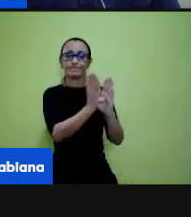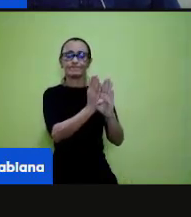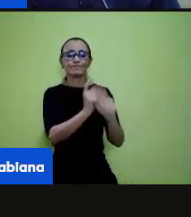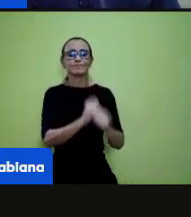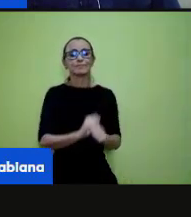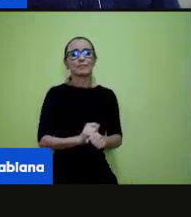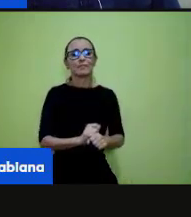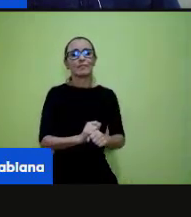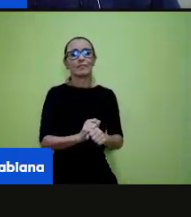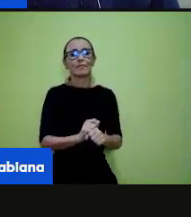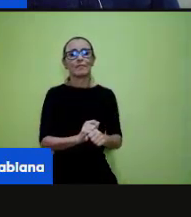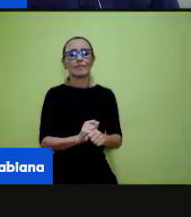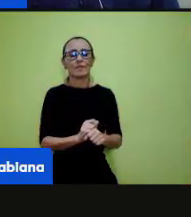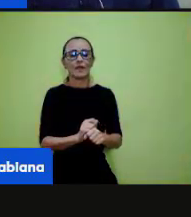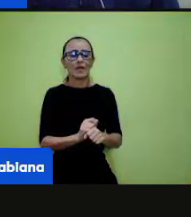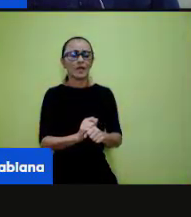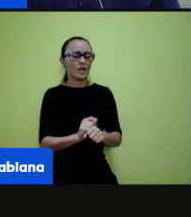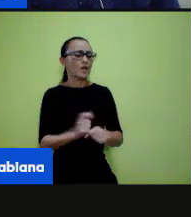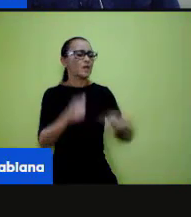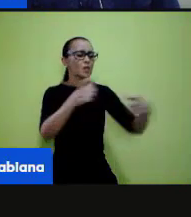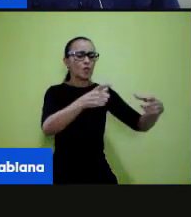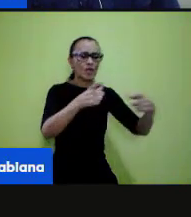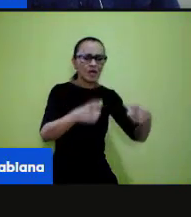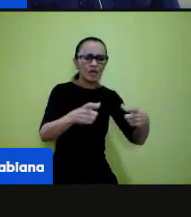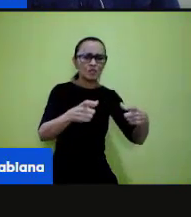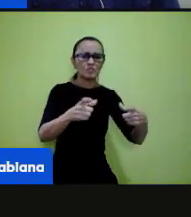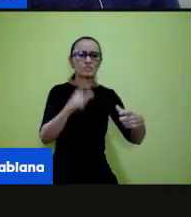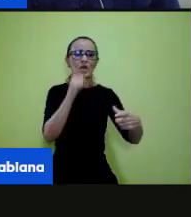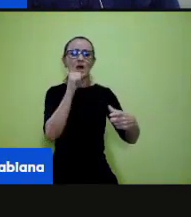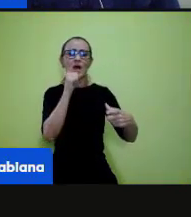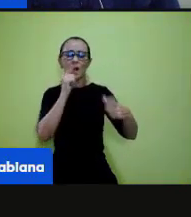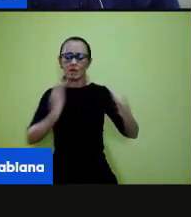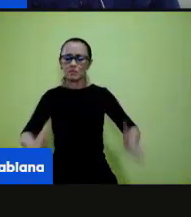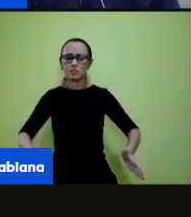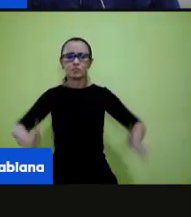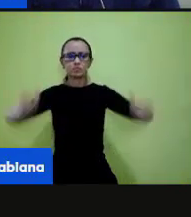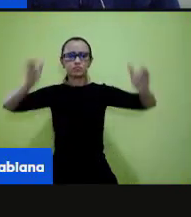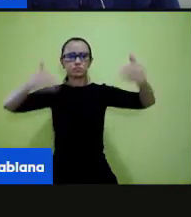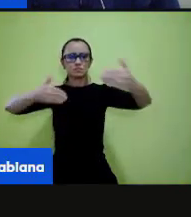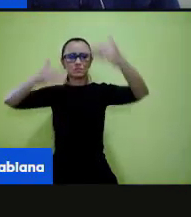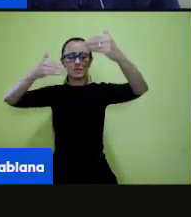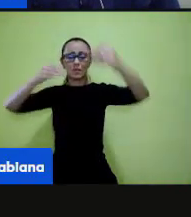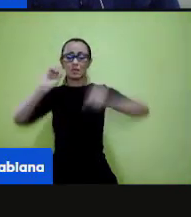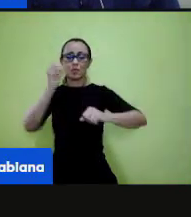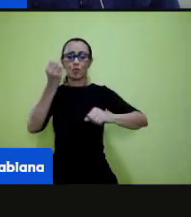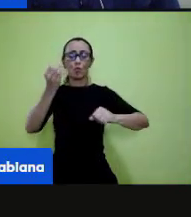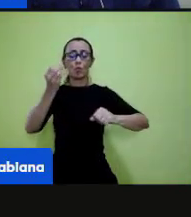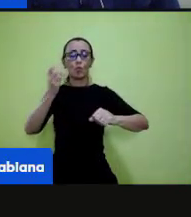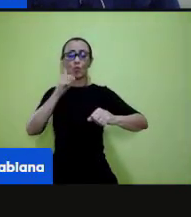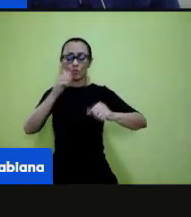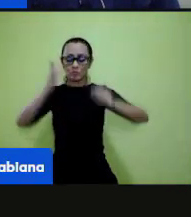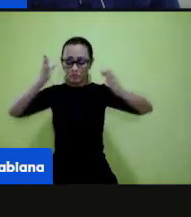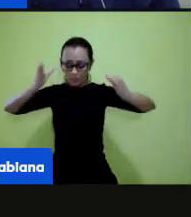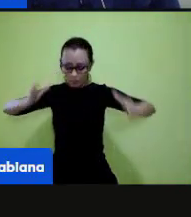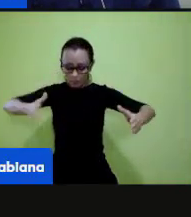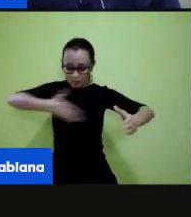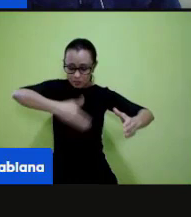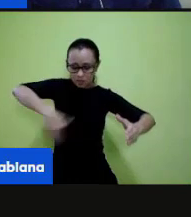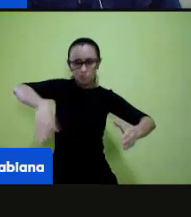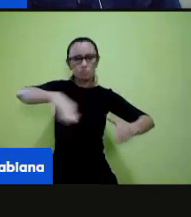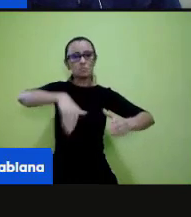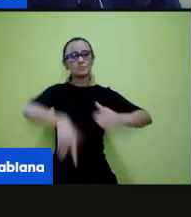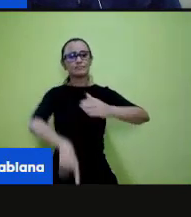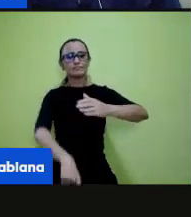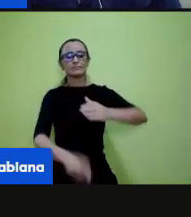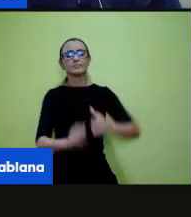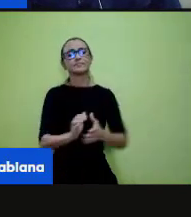Locais, recipientes, caixas d'água, por exemplo, cisternas. Nós temos também que ter